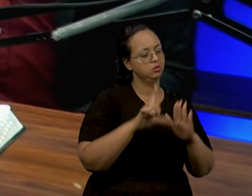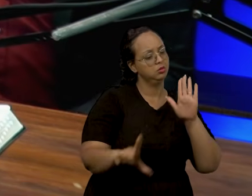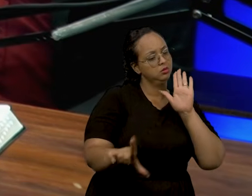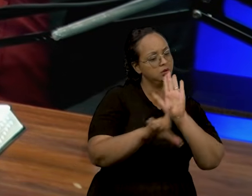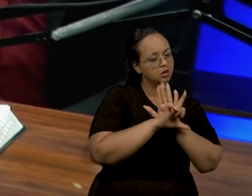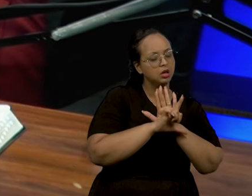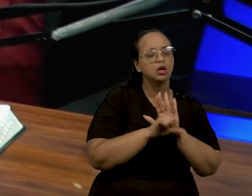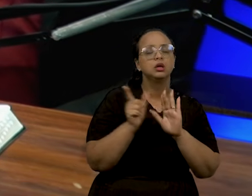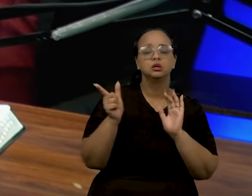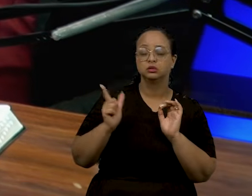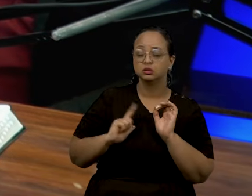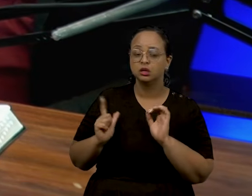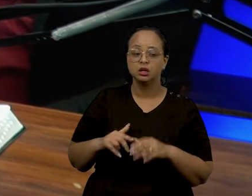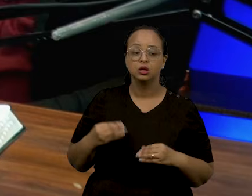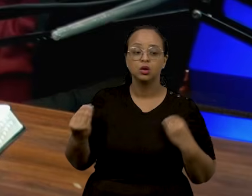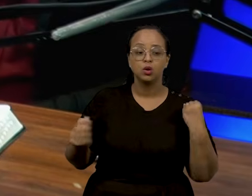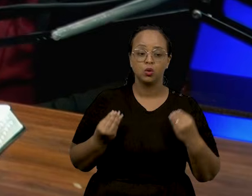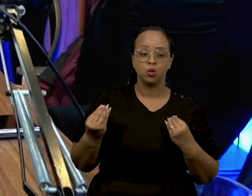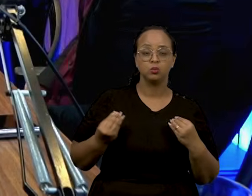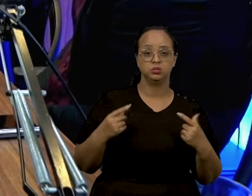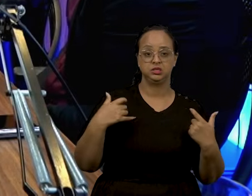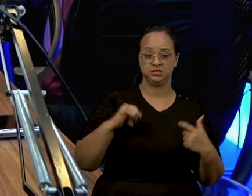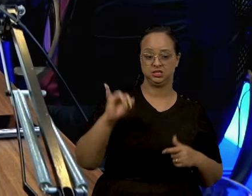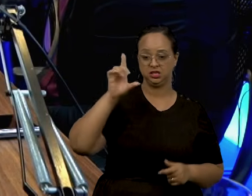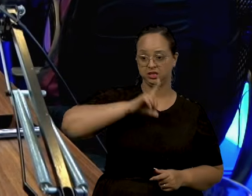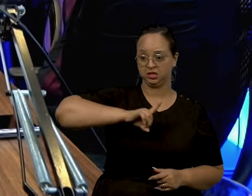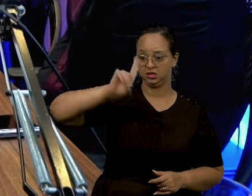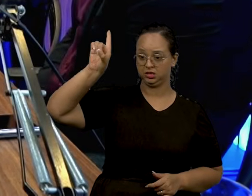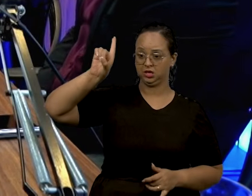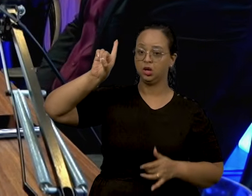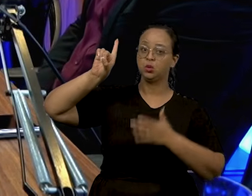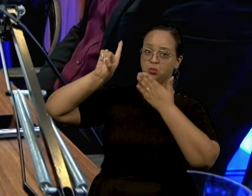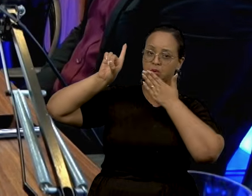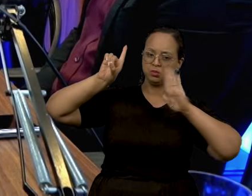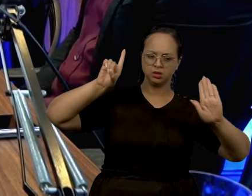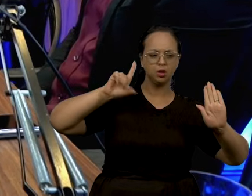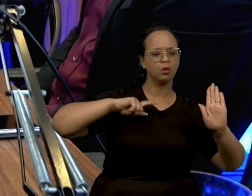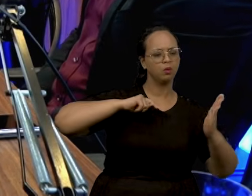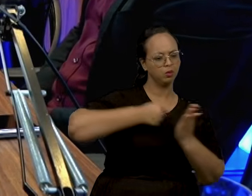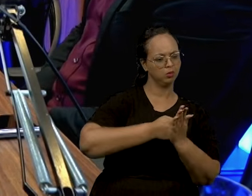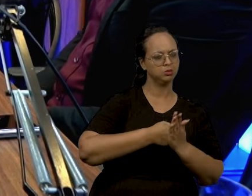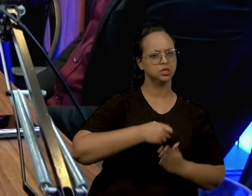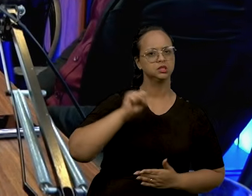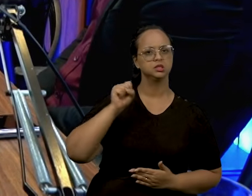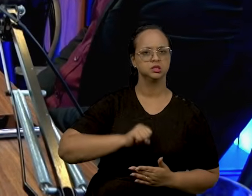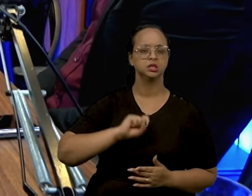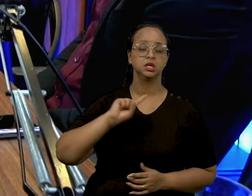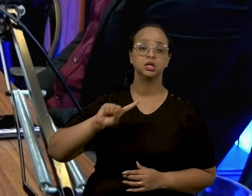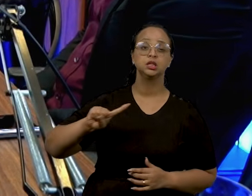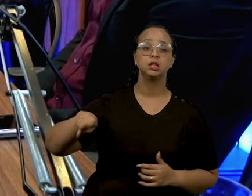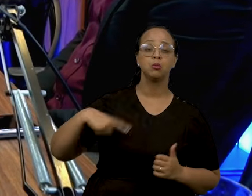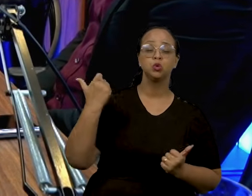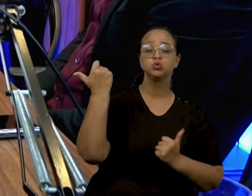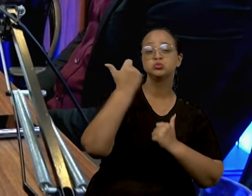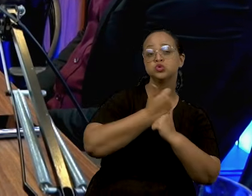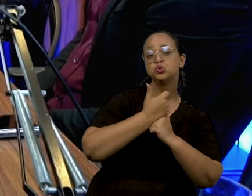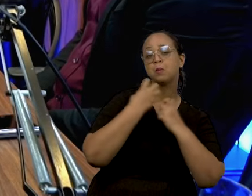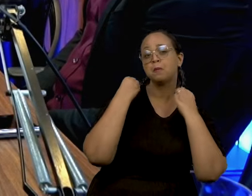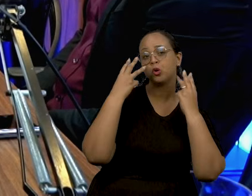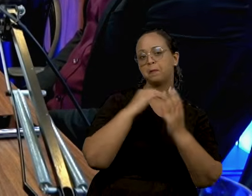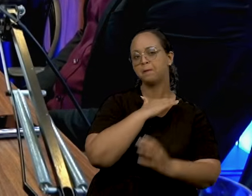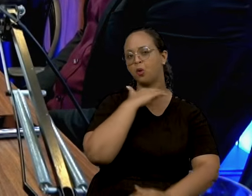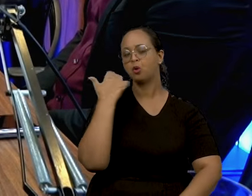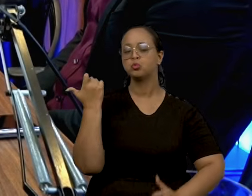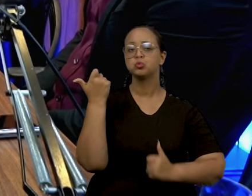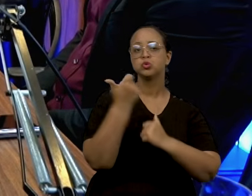também exercendo essa mesma função. Até que a gente entra naquele período da Bíblia, né, que é o período de juízes, né? O que era esse período de juízes, né? O que